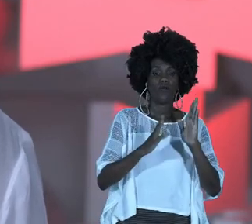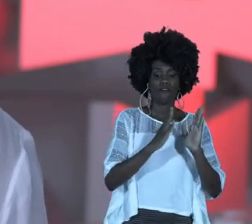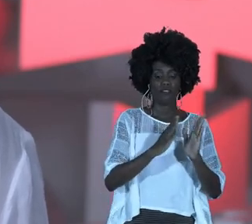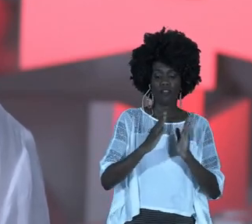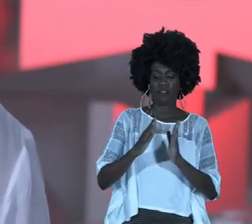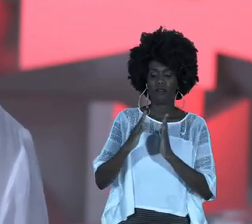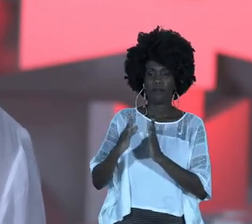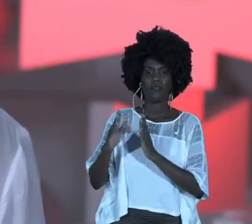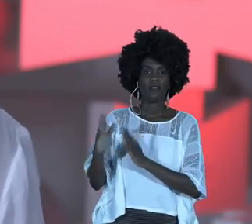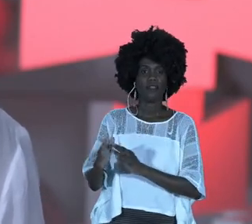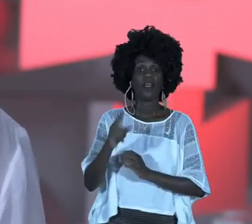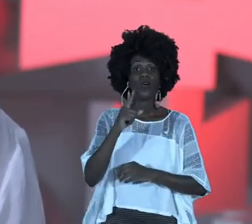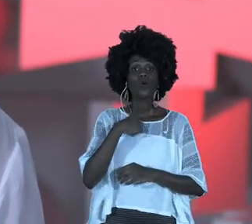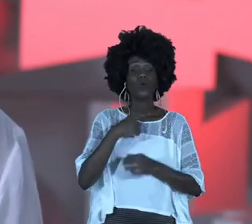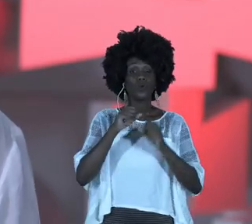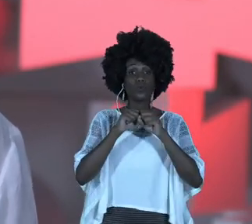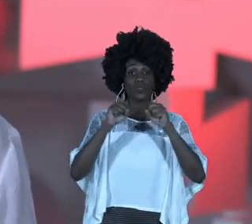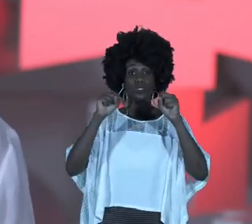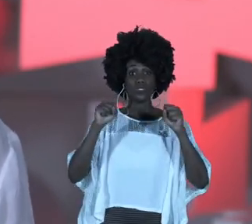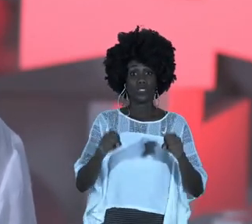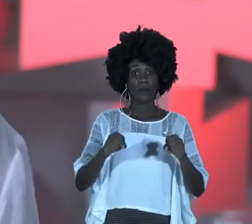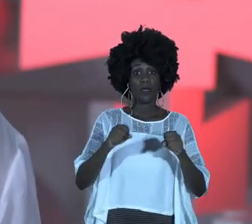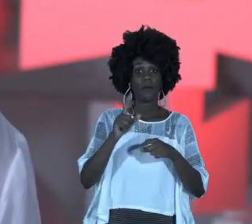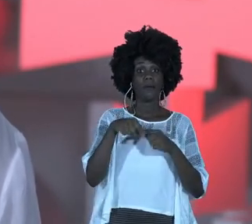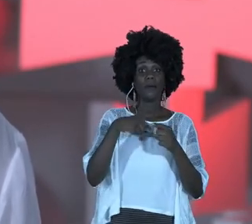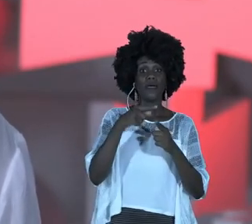de representação pictórica.